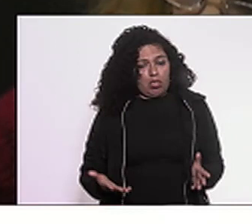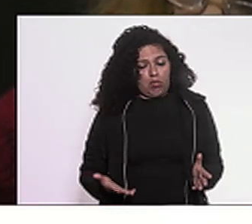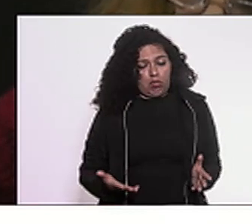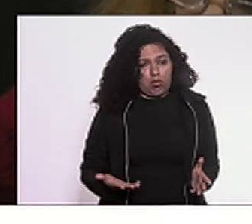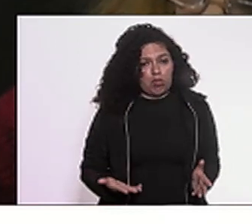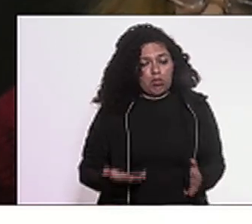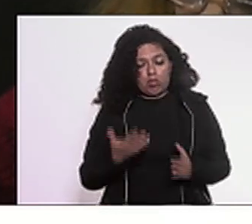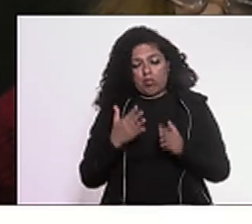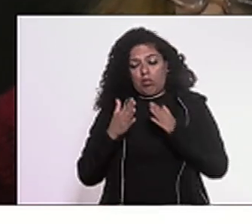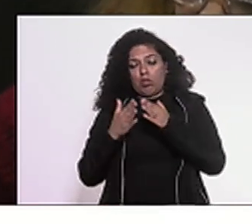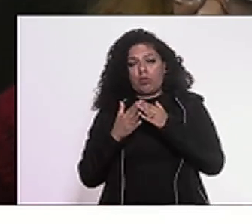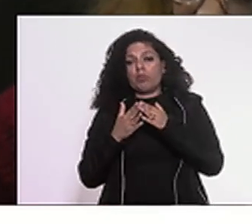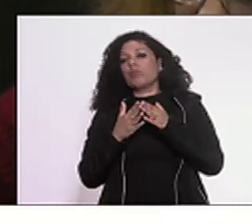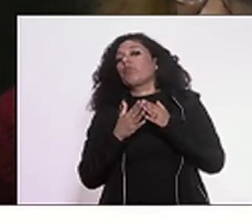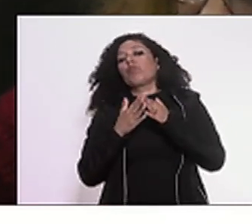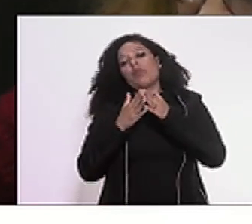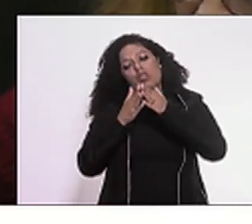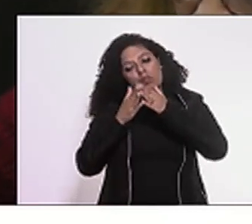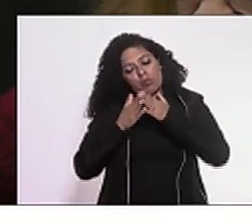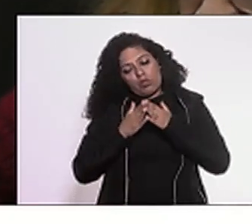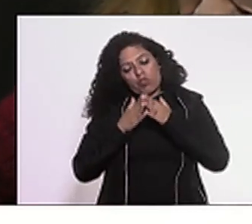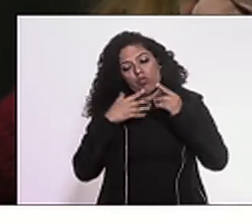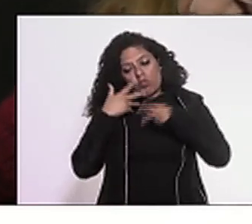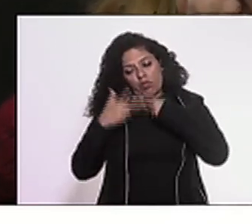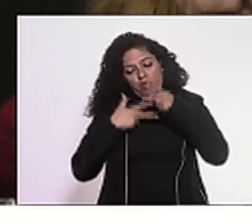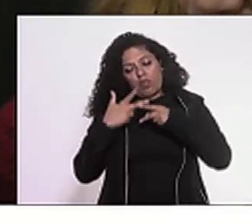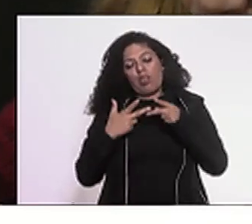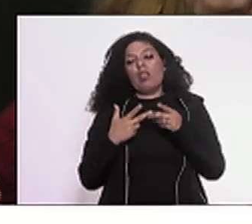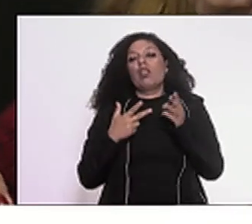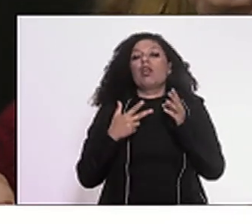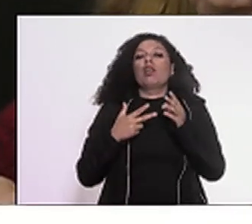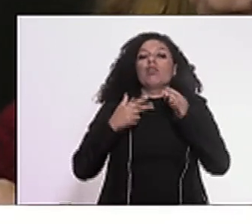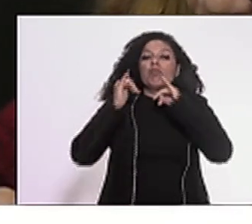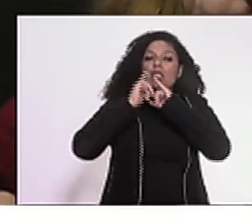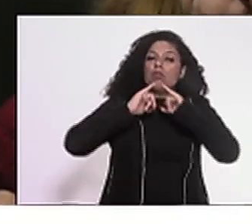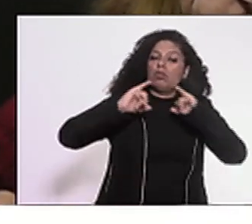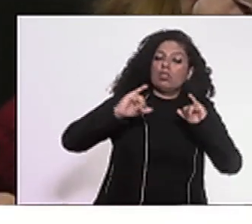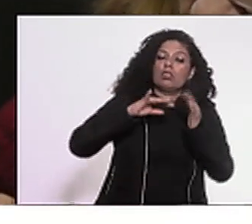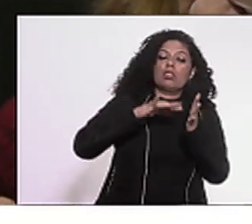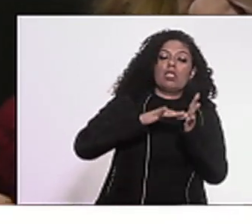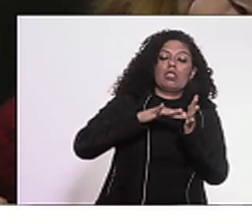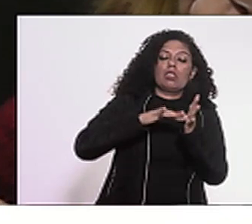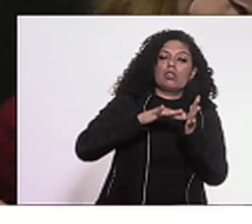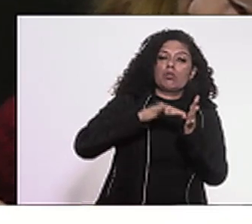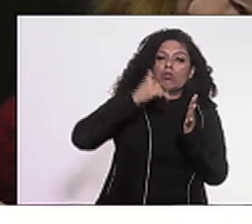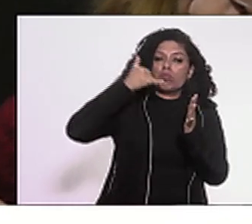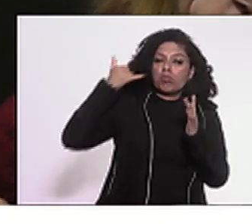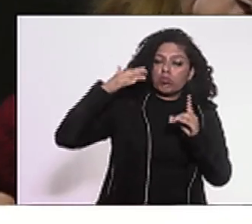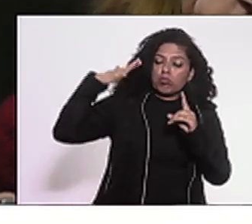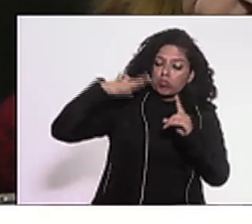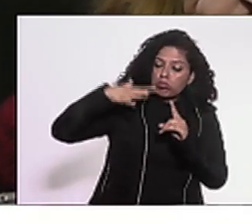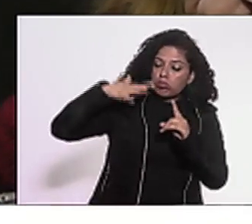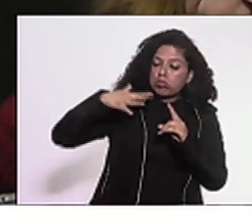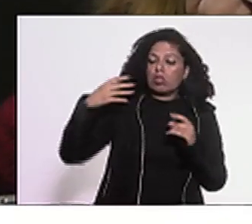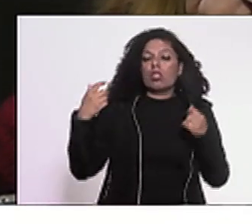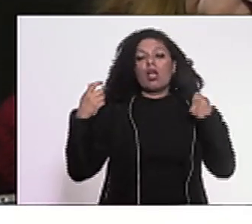sugestão do Disque Denúncia, de que houvesse